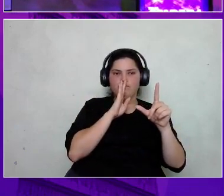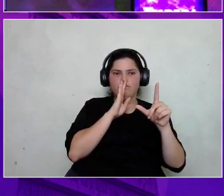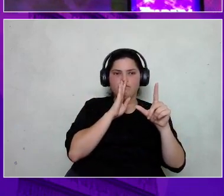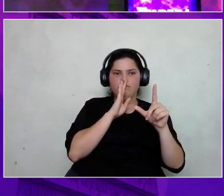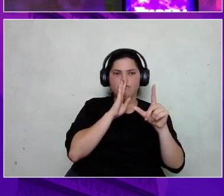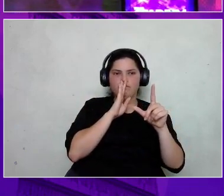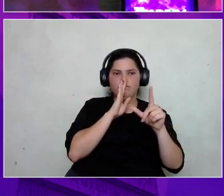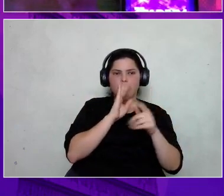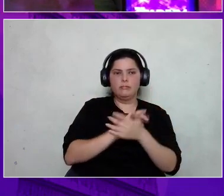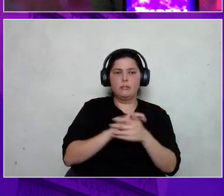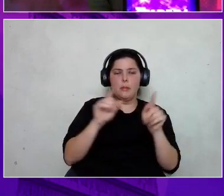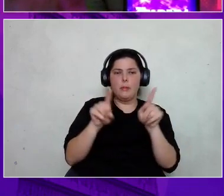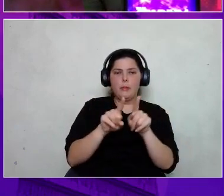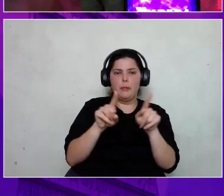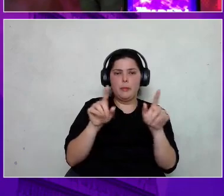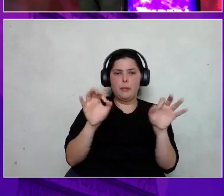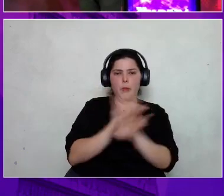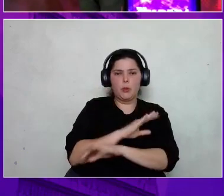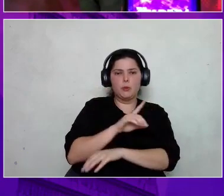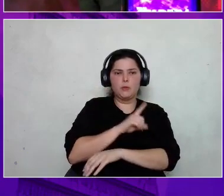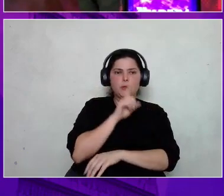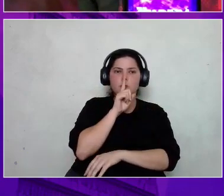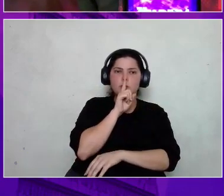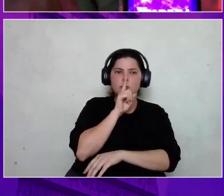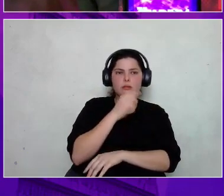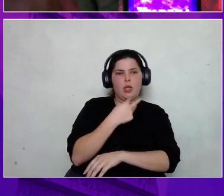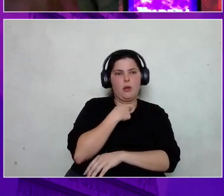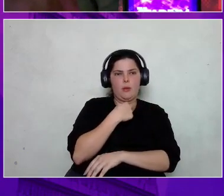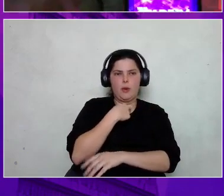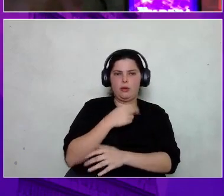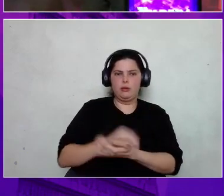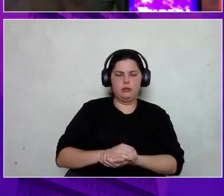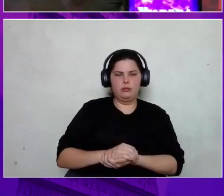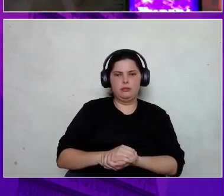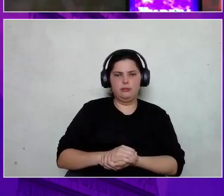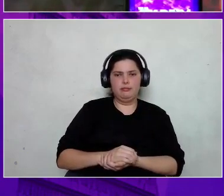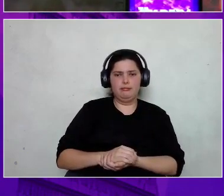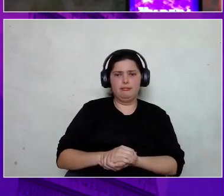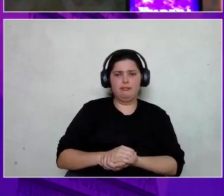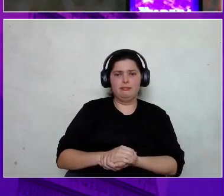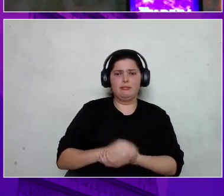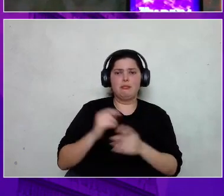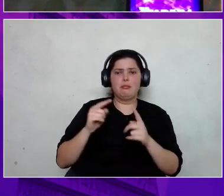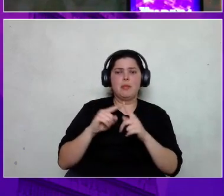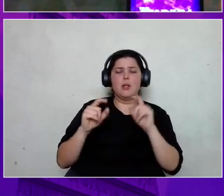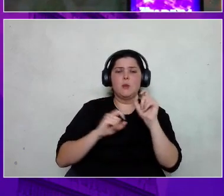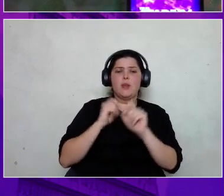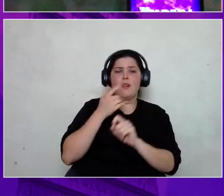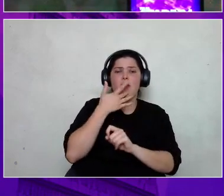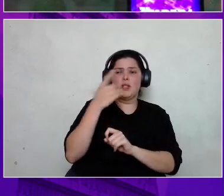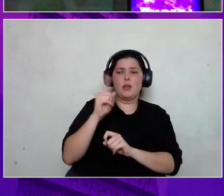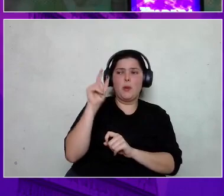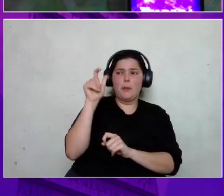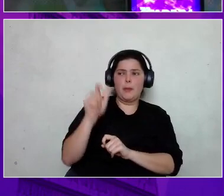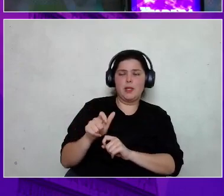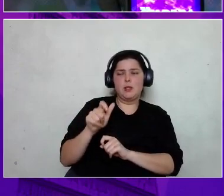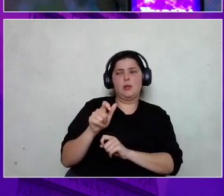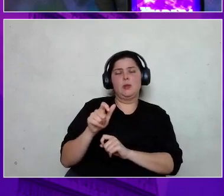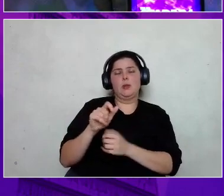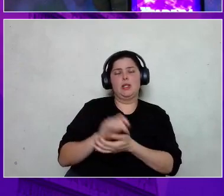ó, não faça isso, silêncio. Mas isso não facilita pessoas que estão em fase